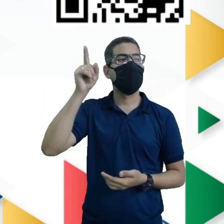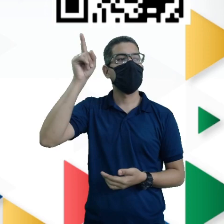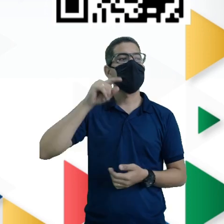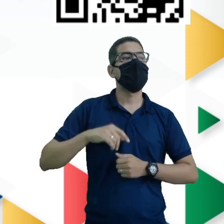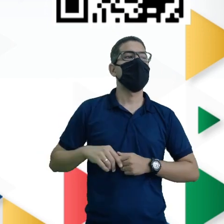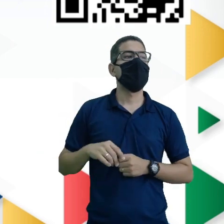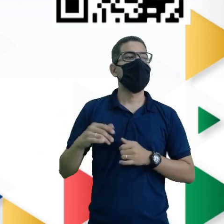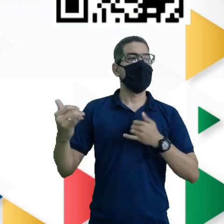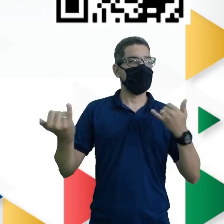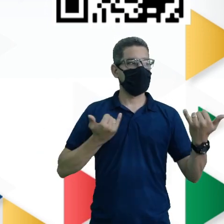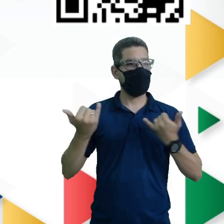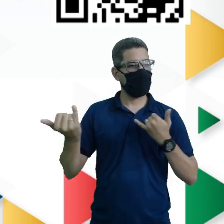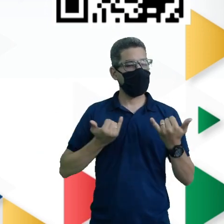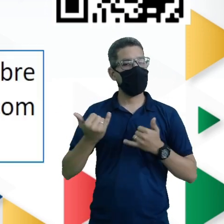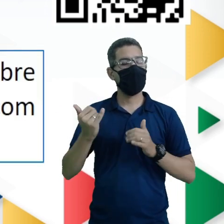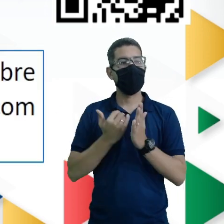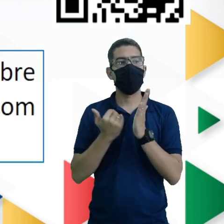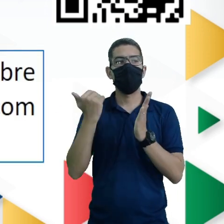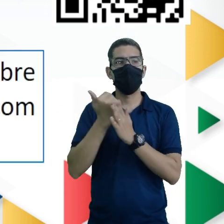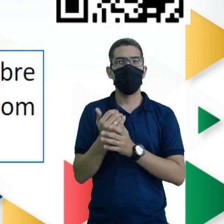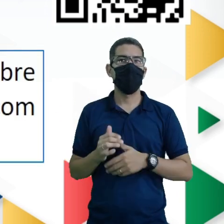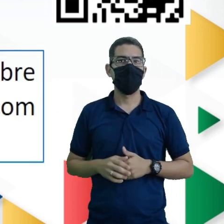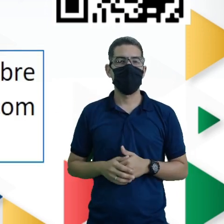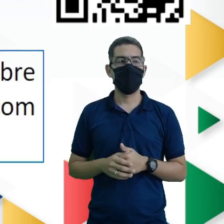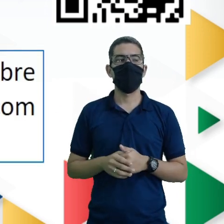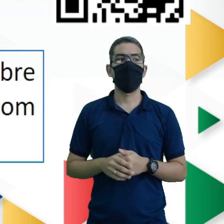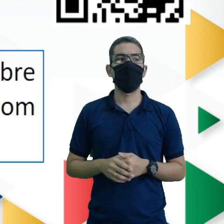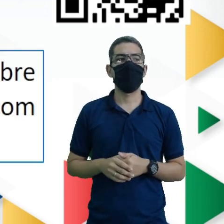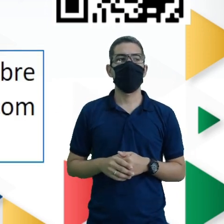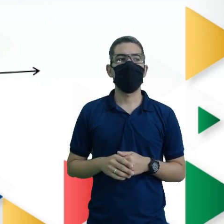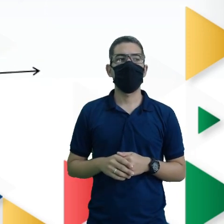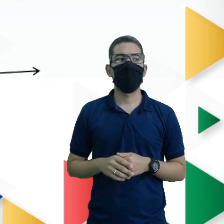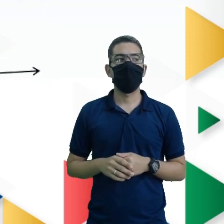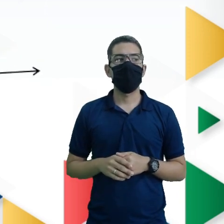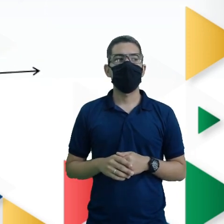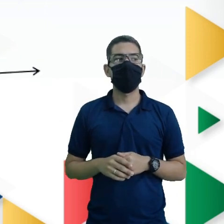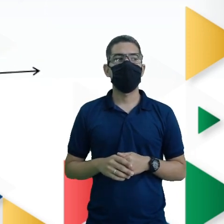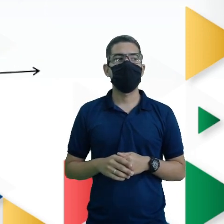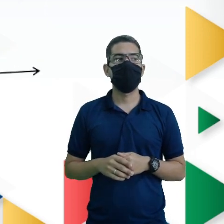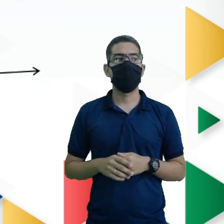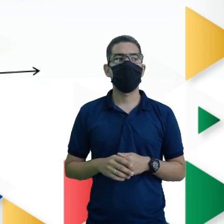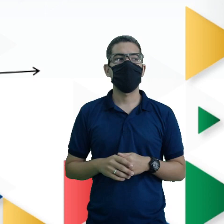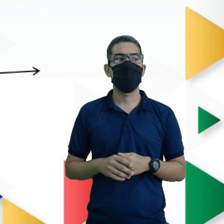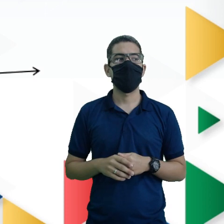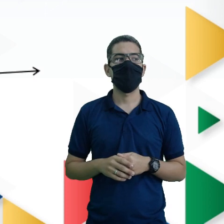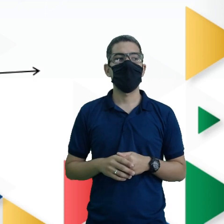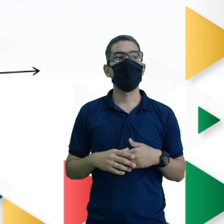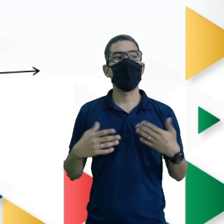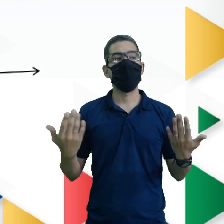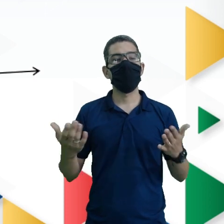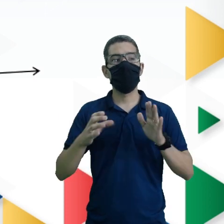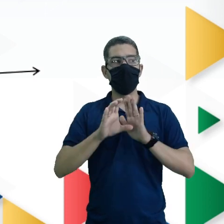essa informação extra, tá bom? Vem comigo para a gente seguir, ó. Agora, dentro do conceito de ângulo, eu vou trazer a